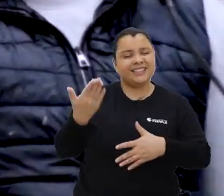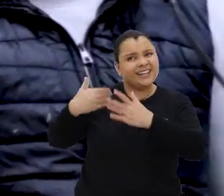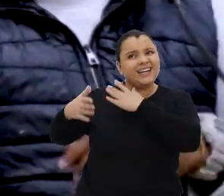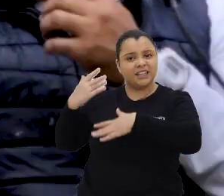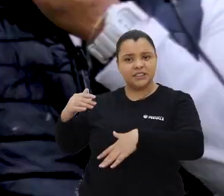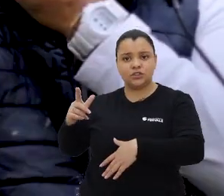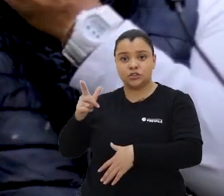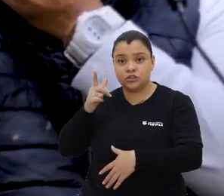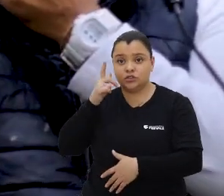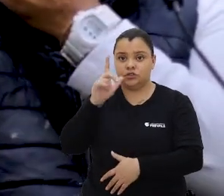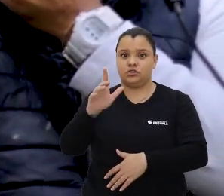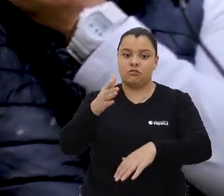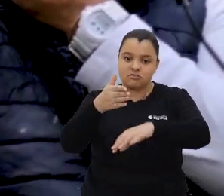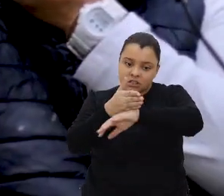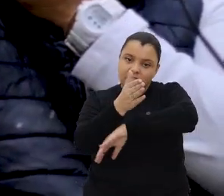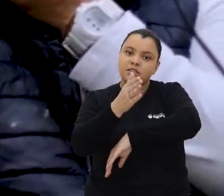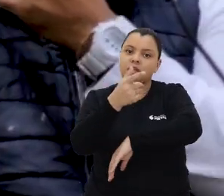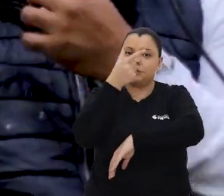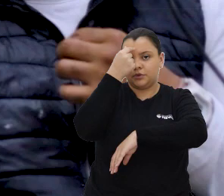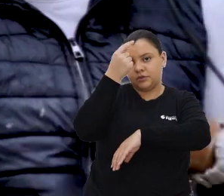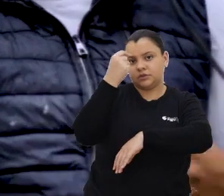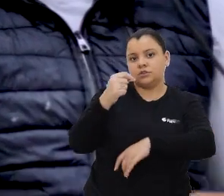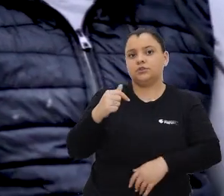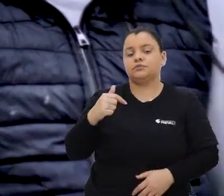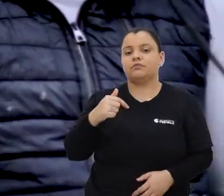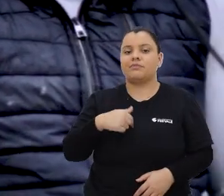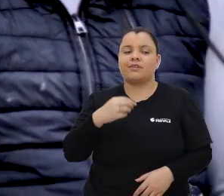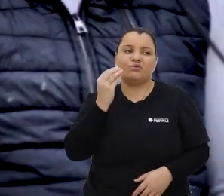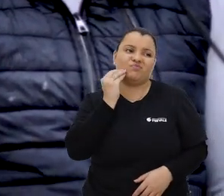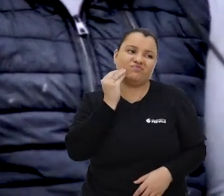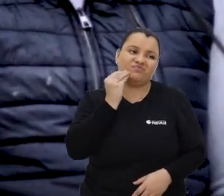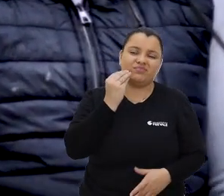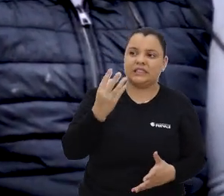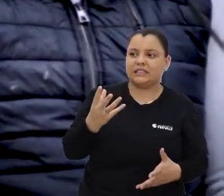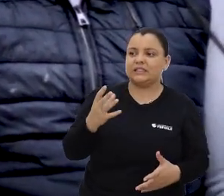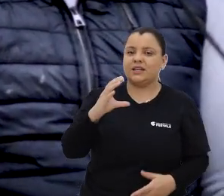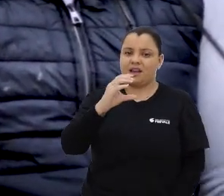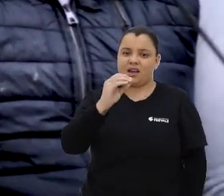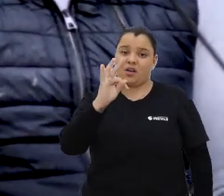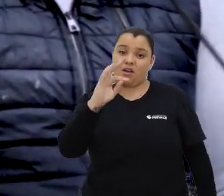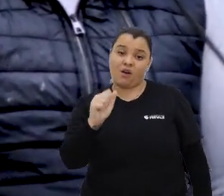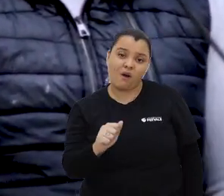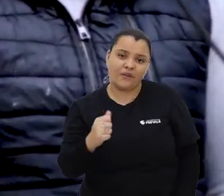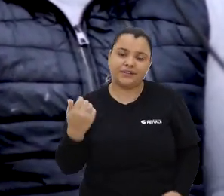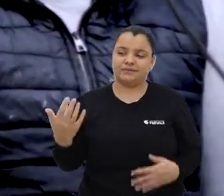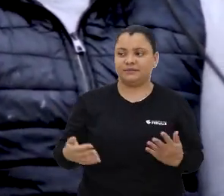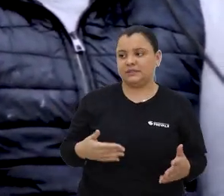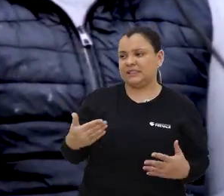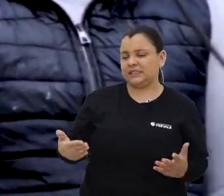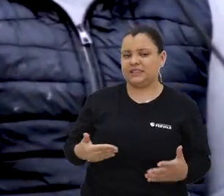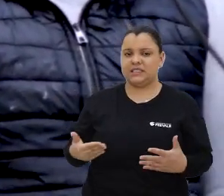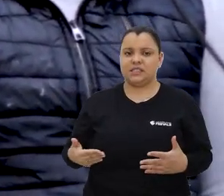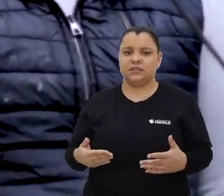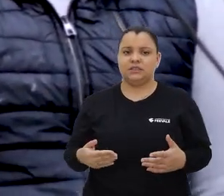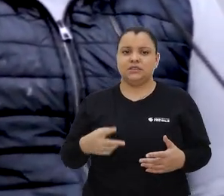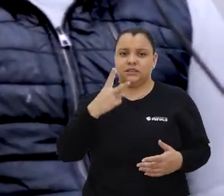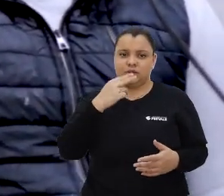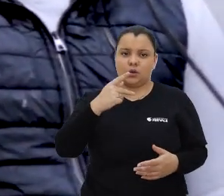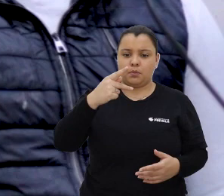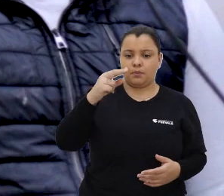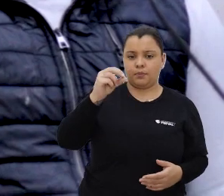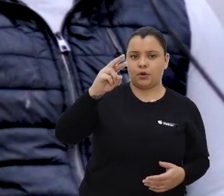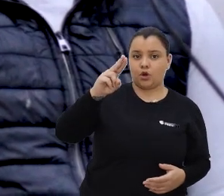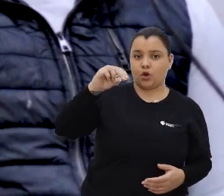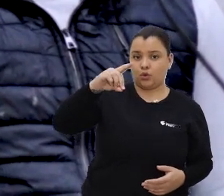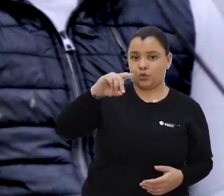conseguir ingressar para a universidade, eu tentei outros meios, como cotas, eu tentei, enfim, o próprio ProUni eu não